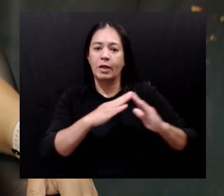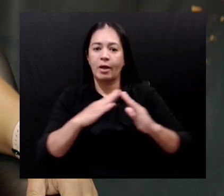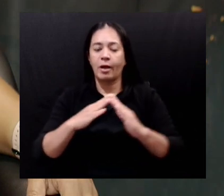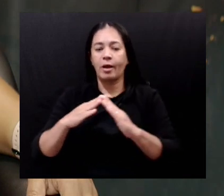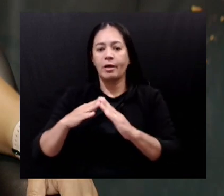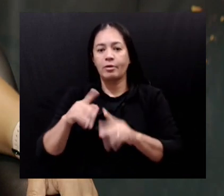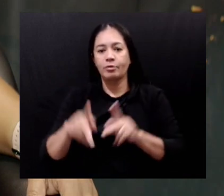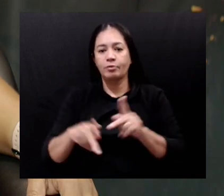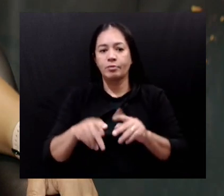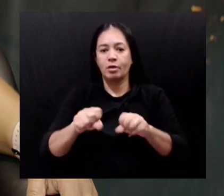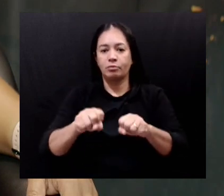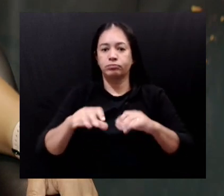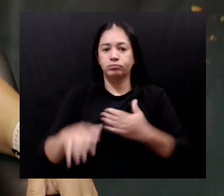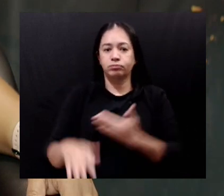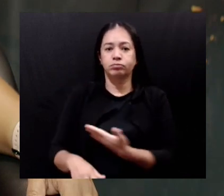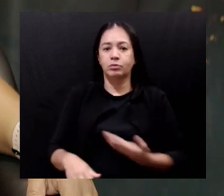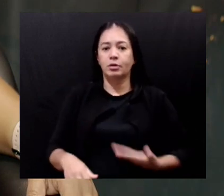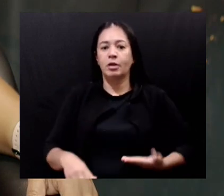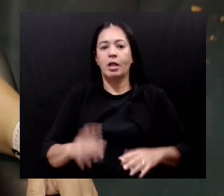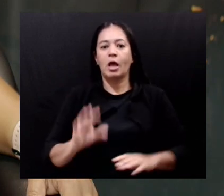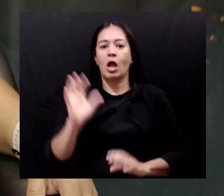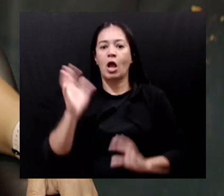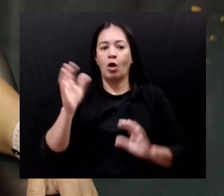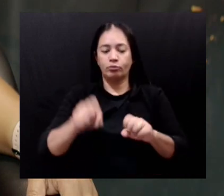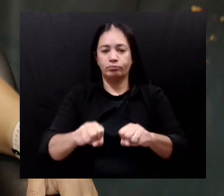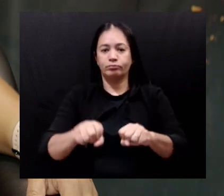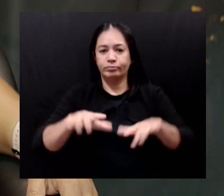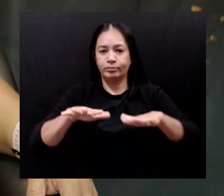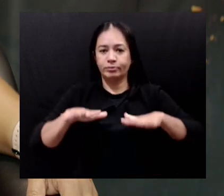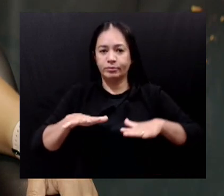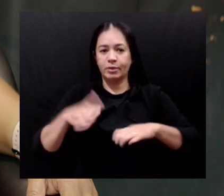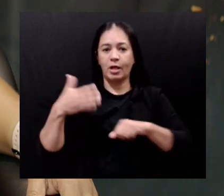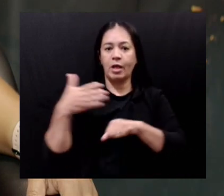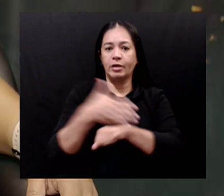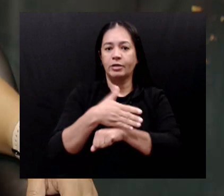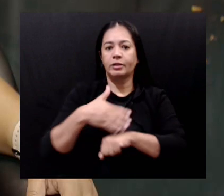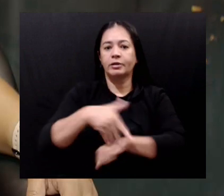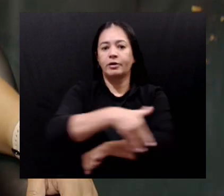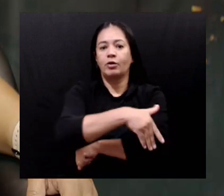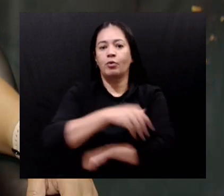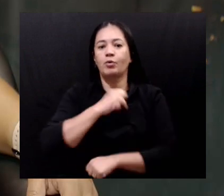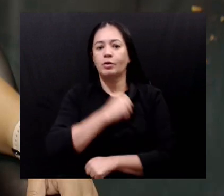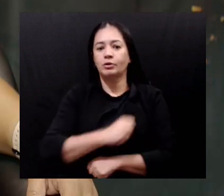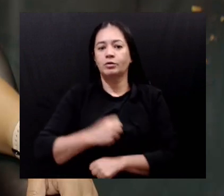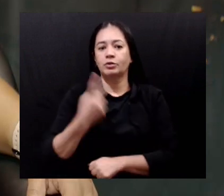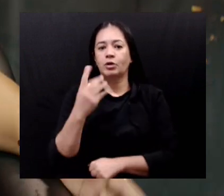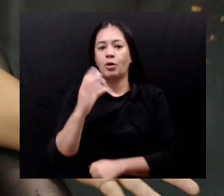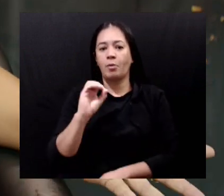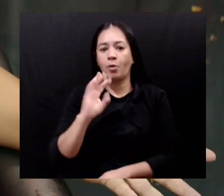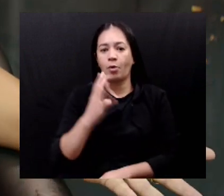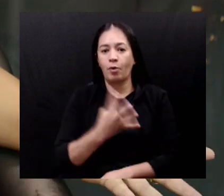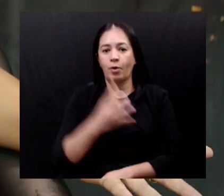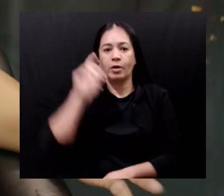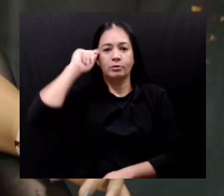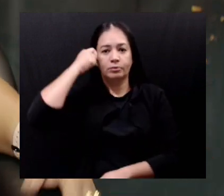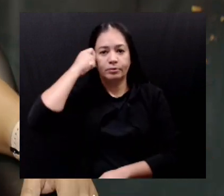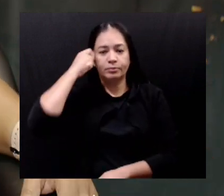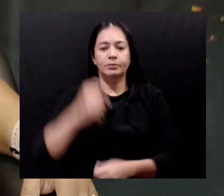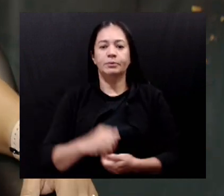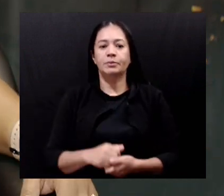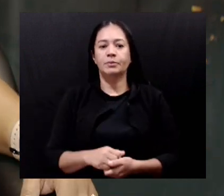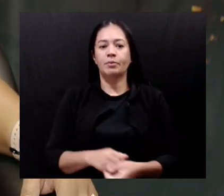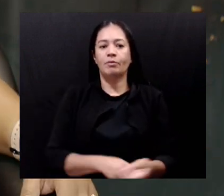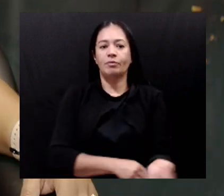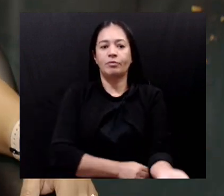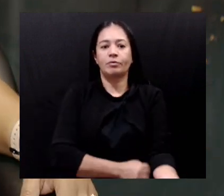serão realizadas no plenário da Câmara, com entrada pela Avenida da Saudade, 1004, no bairro Ponte Preta. Você, claro,